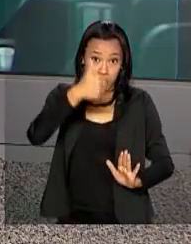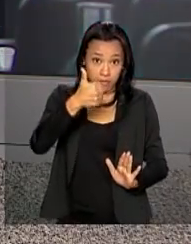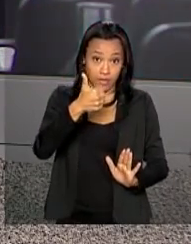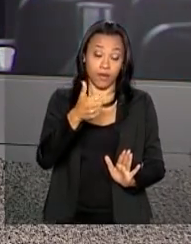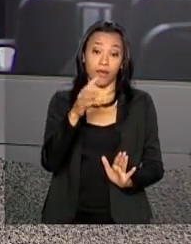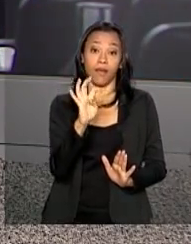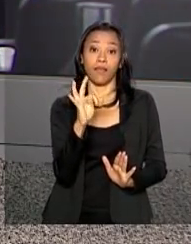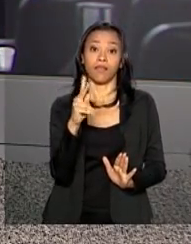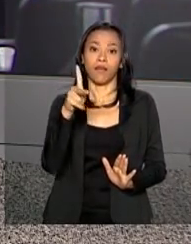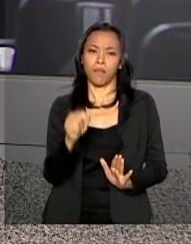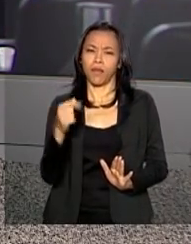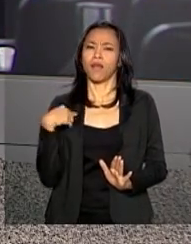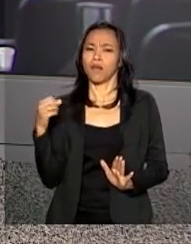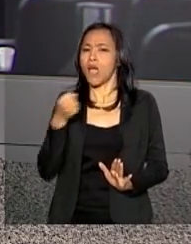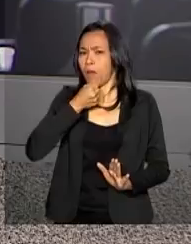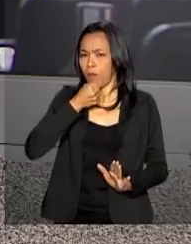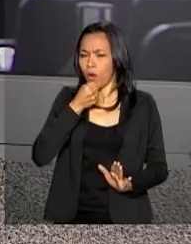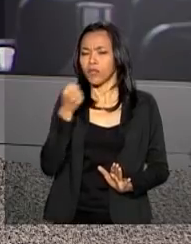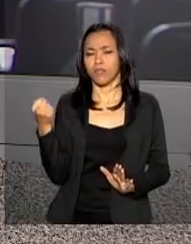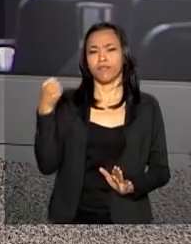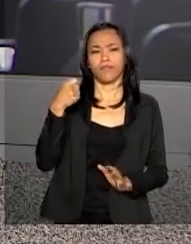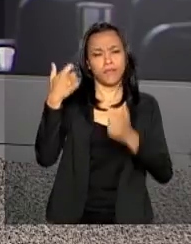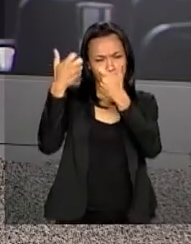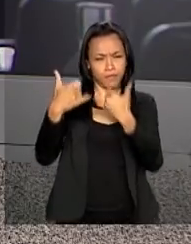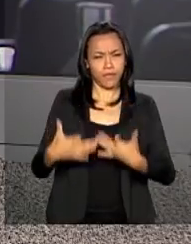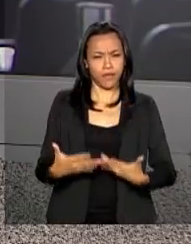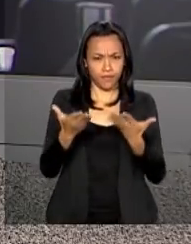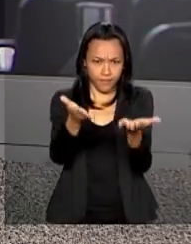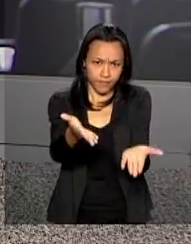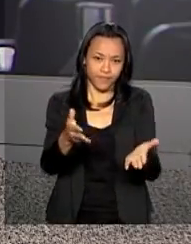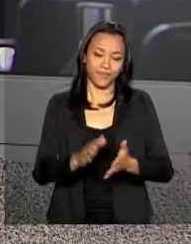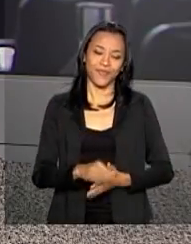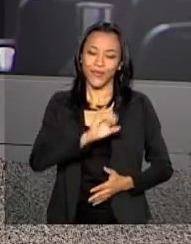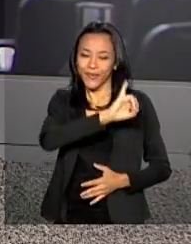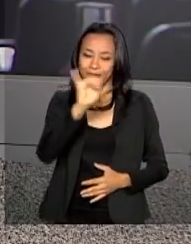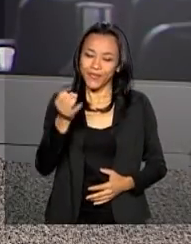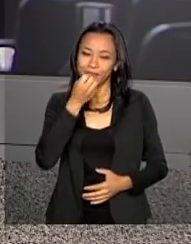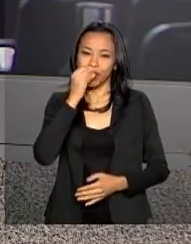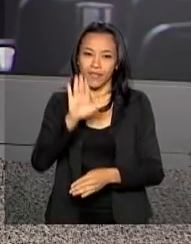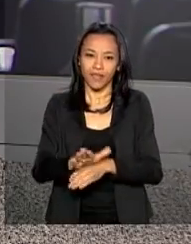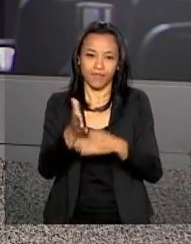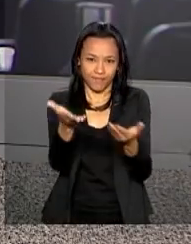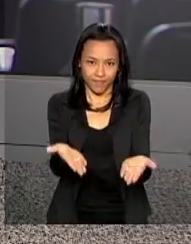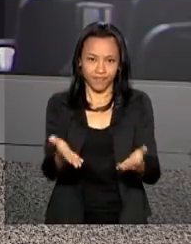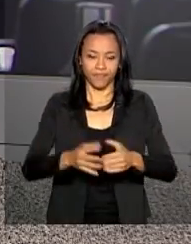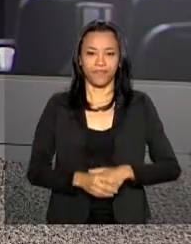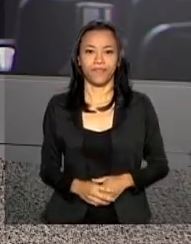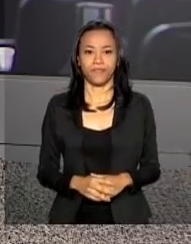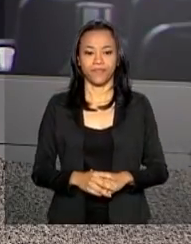Ferraz acompanhou e traz para a gente os detalhes direto de Campinas. Olá, Ricardo. Boa tarde para você.